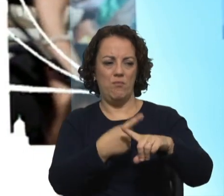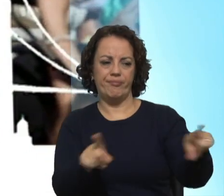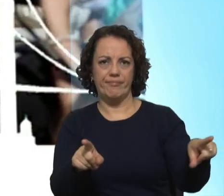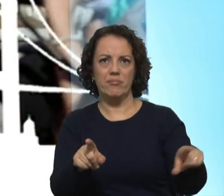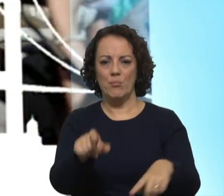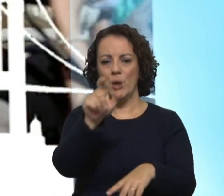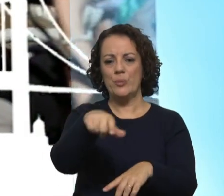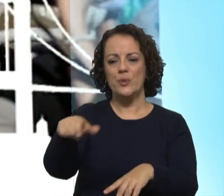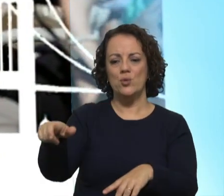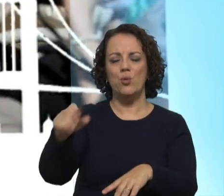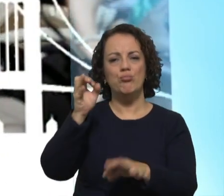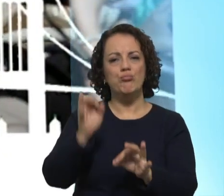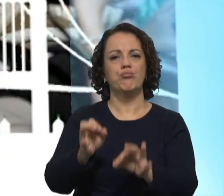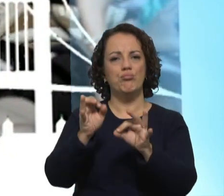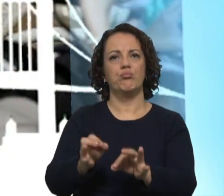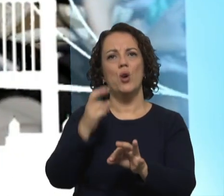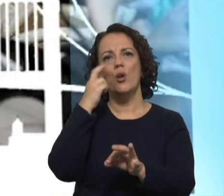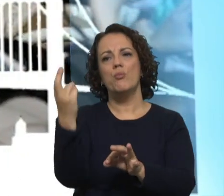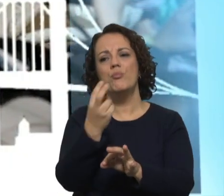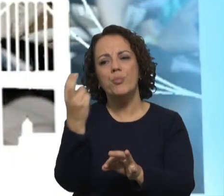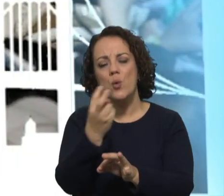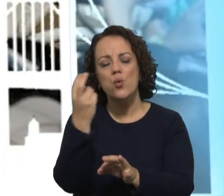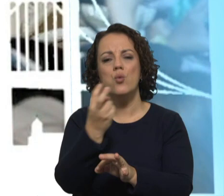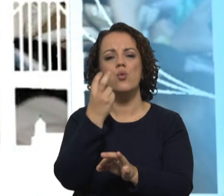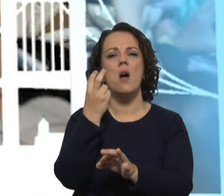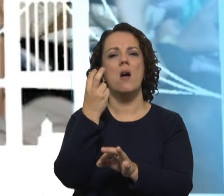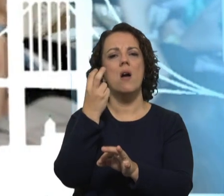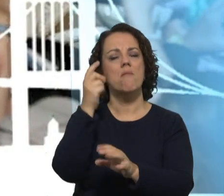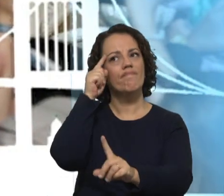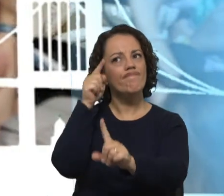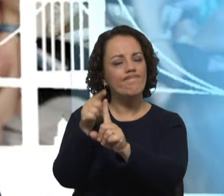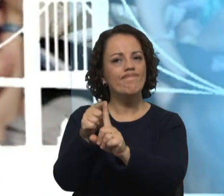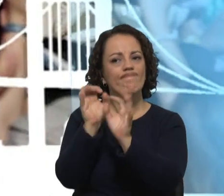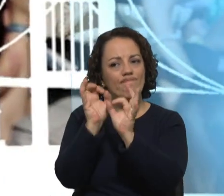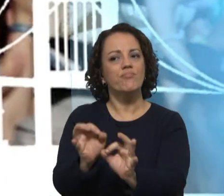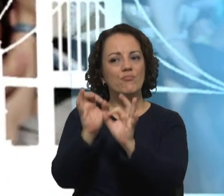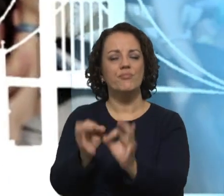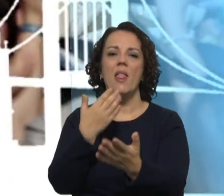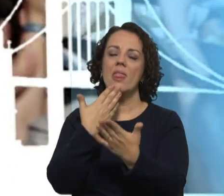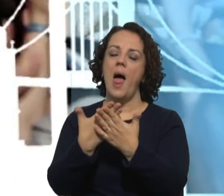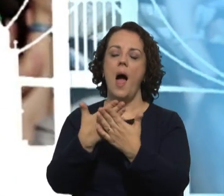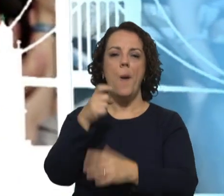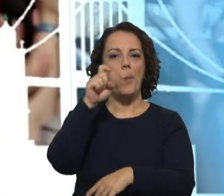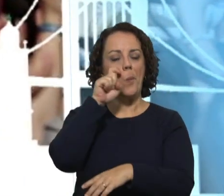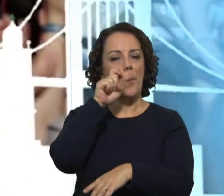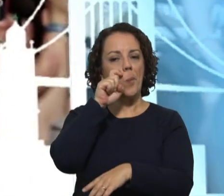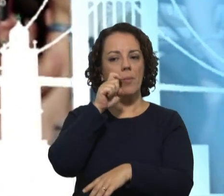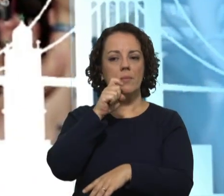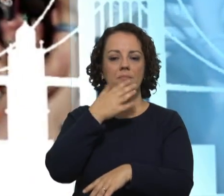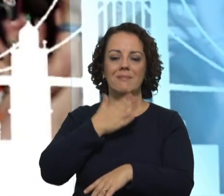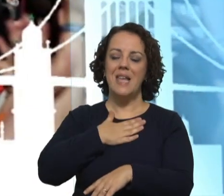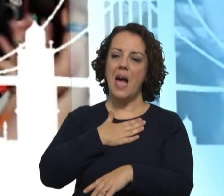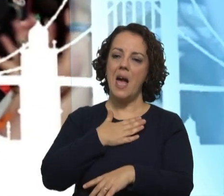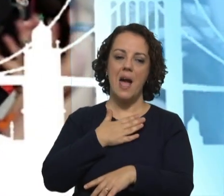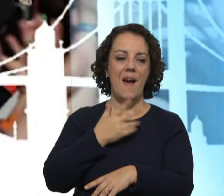que buscam realmente aquilo que é perene e que dá alguma solidez à nossa vida. E aí